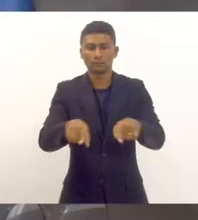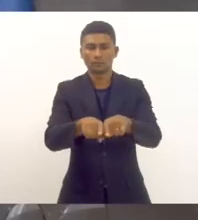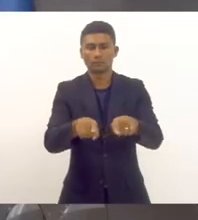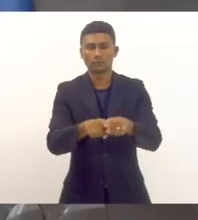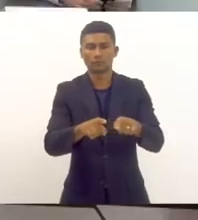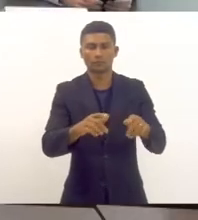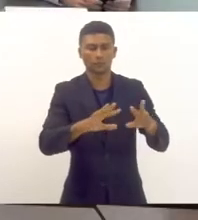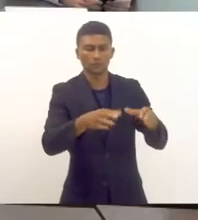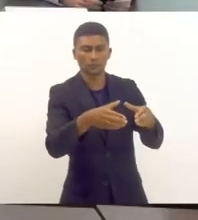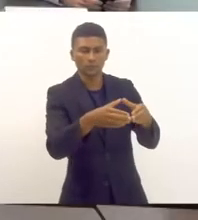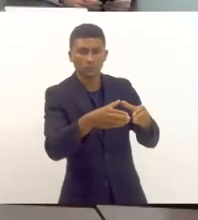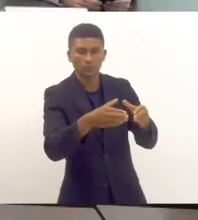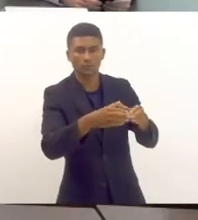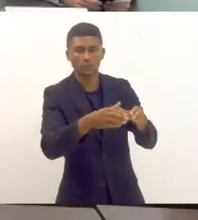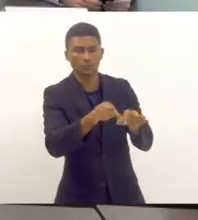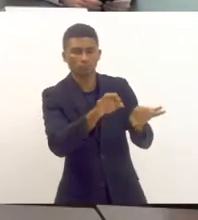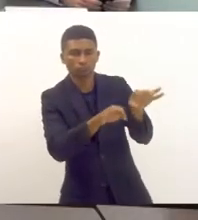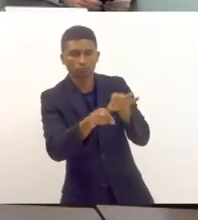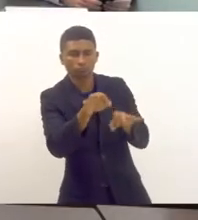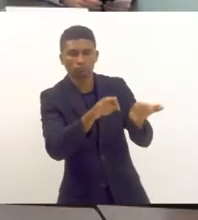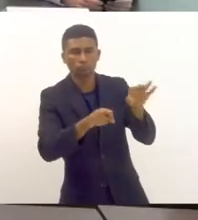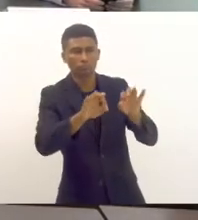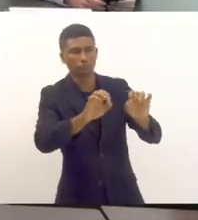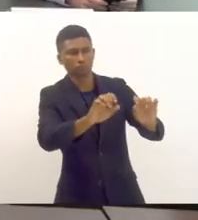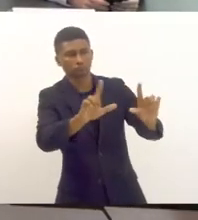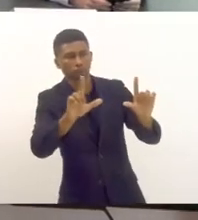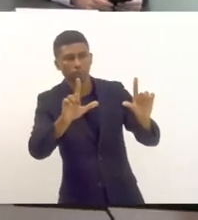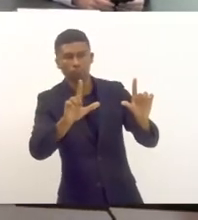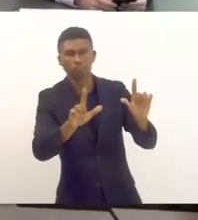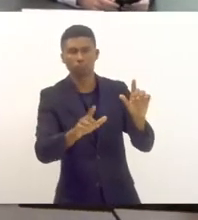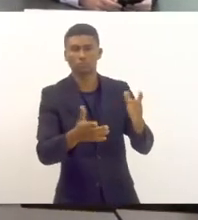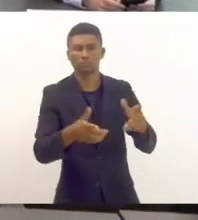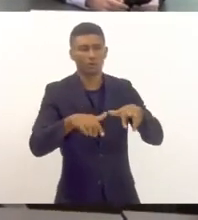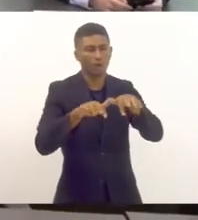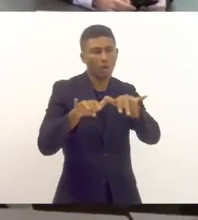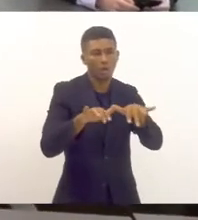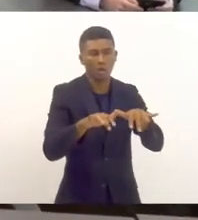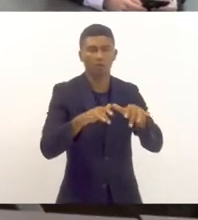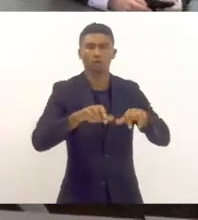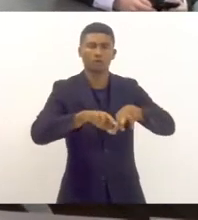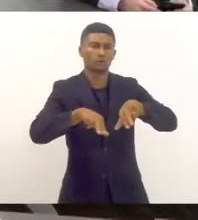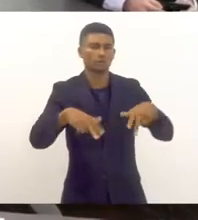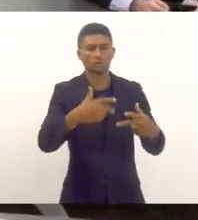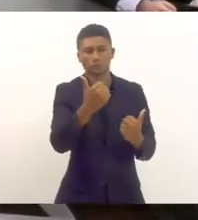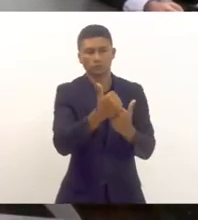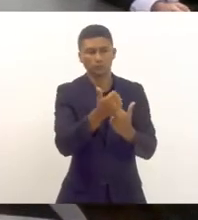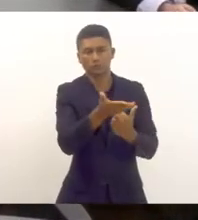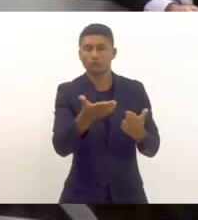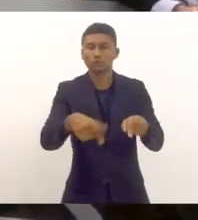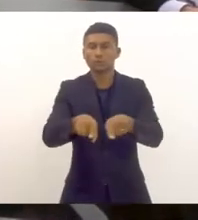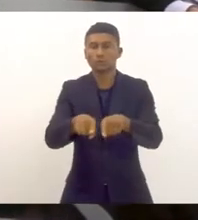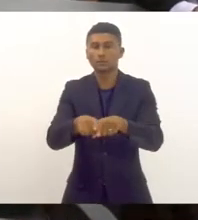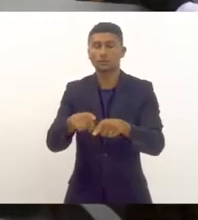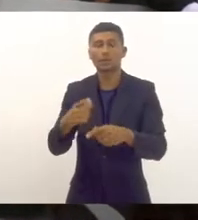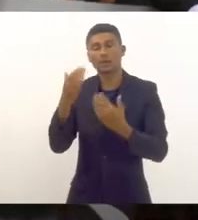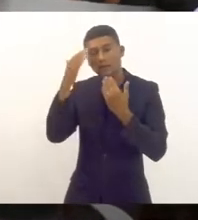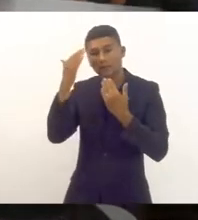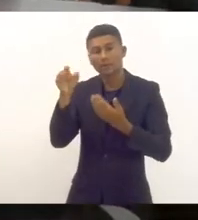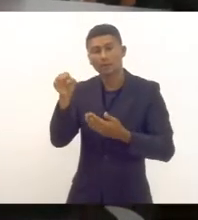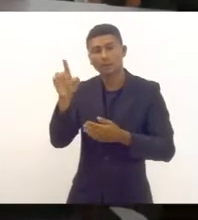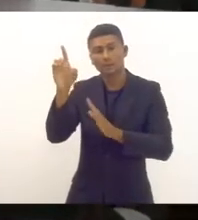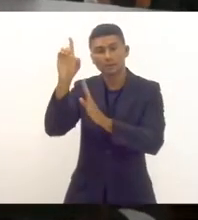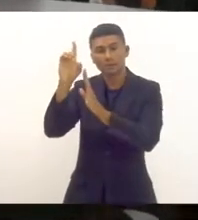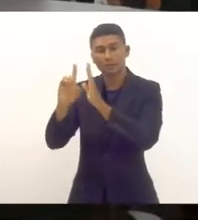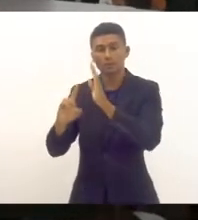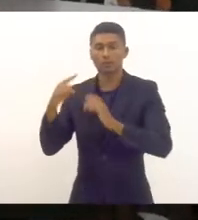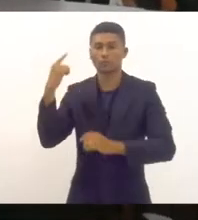a técnica de imagem que está aqui dando todo o nosso suporte, agradecer ao Dr. Plínio Lacerda, que é o nosso diretor jurídico da